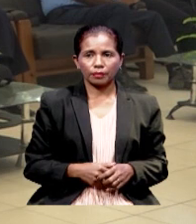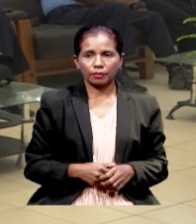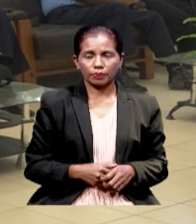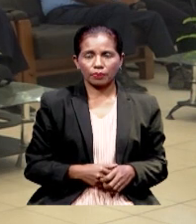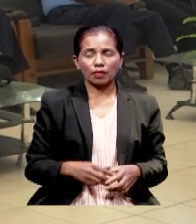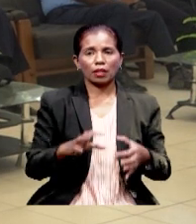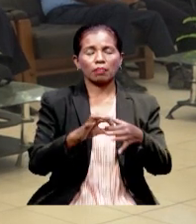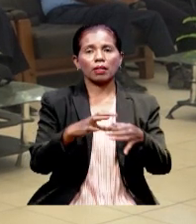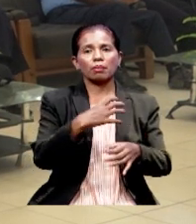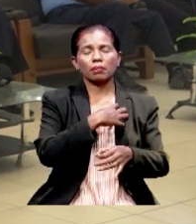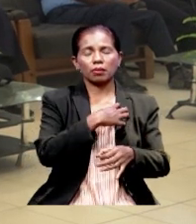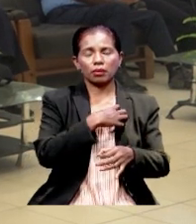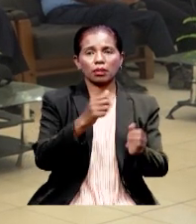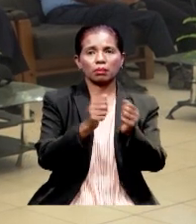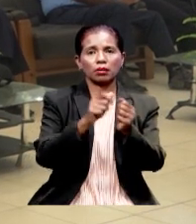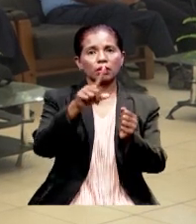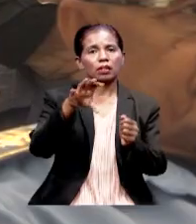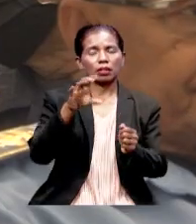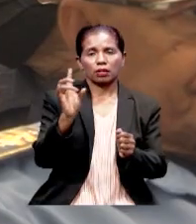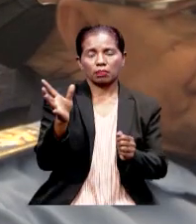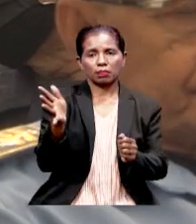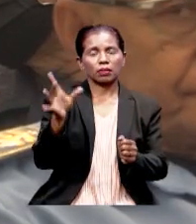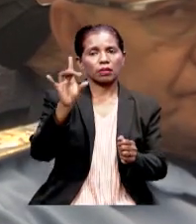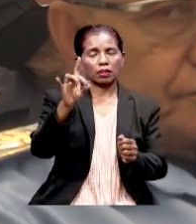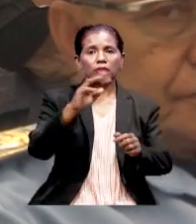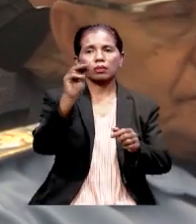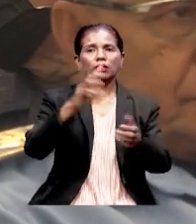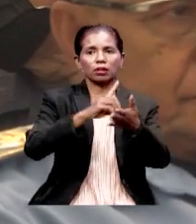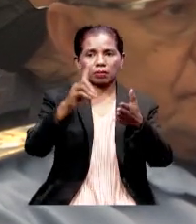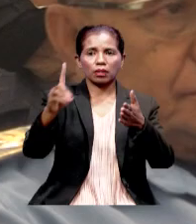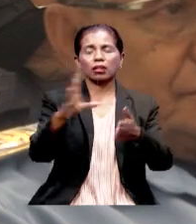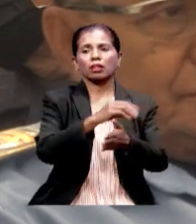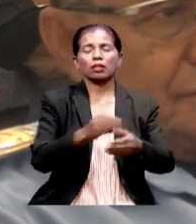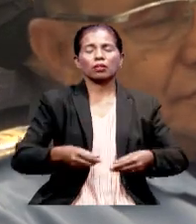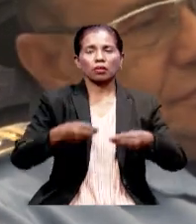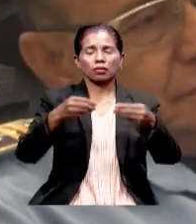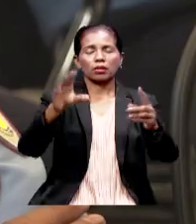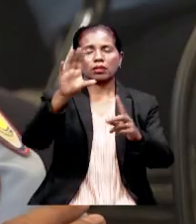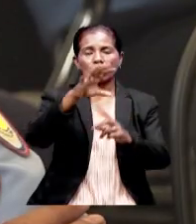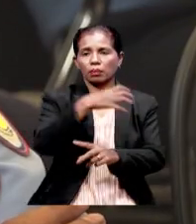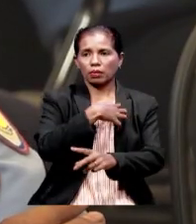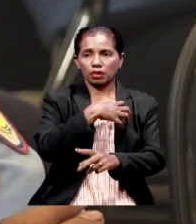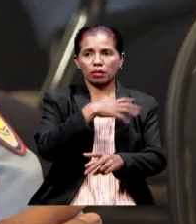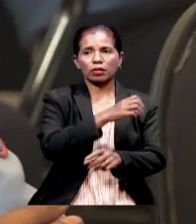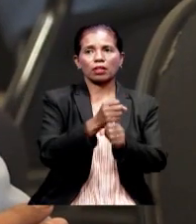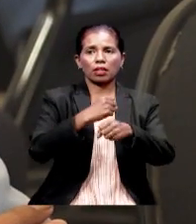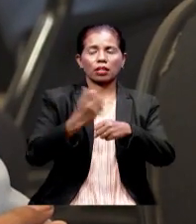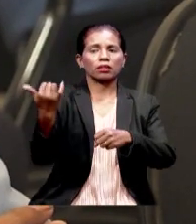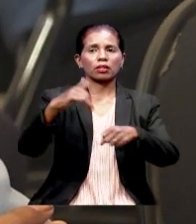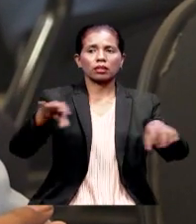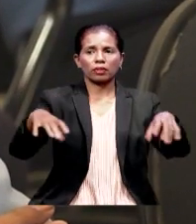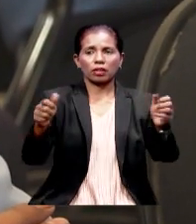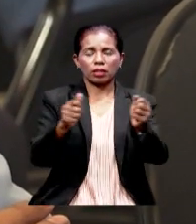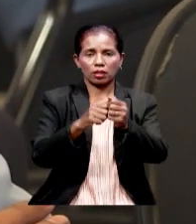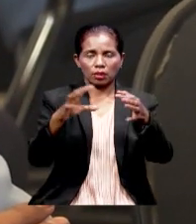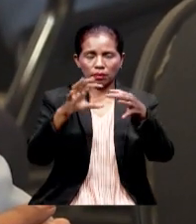Membro polisi reformado na ngatu sidali menresingwalu ya siguna semana ne ofisialmente reintegra ba komando jeral penteli ko di halofali serni funsang hanesan